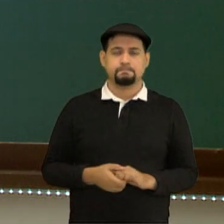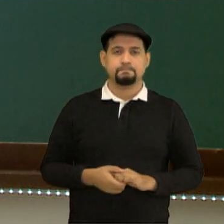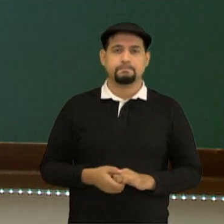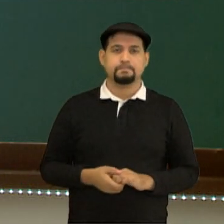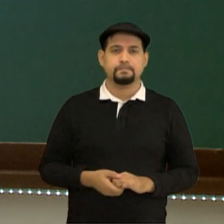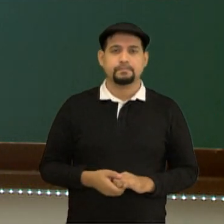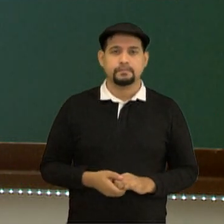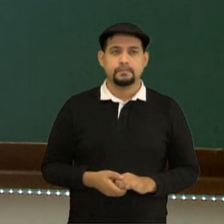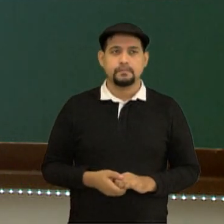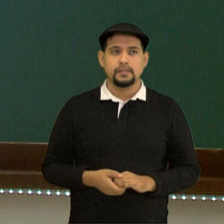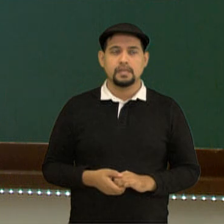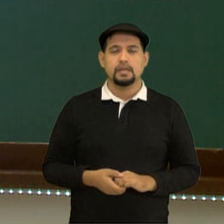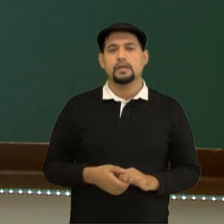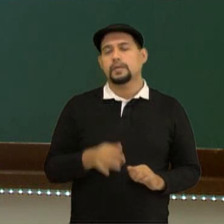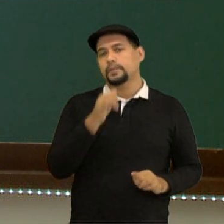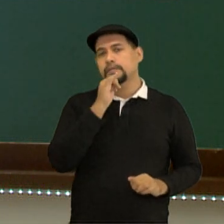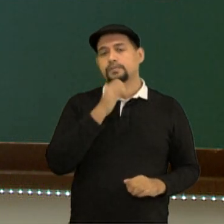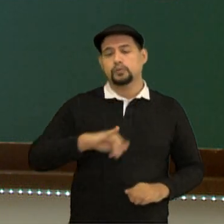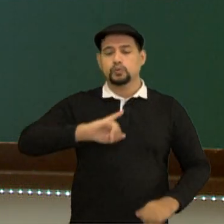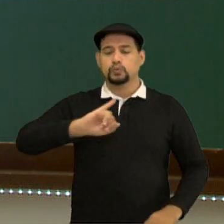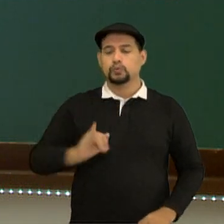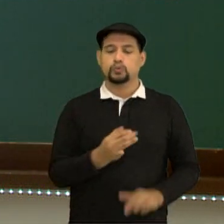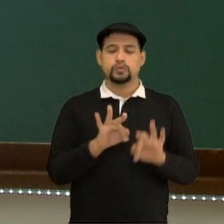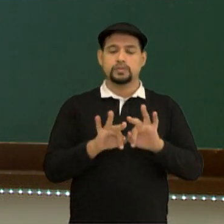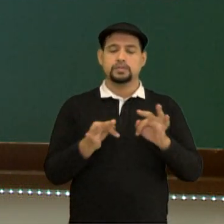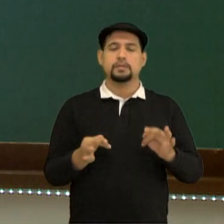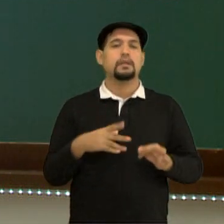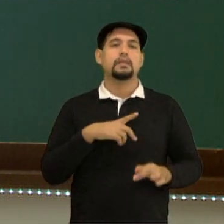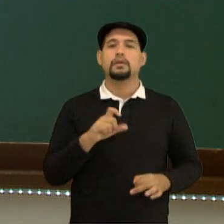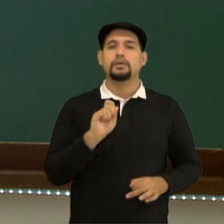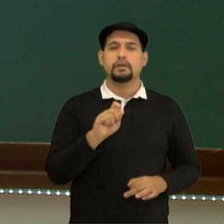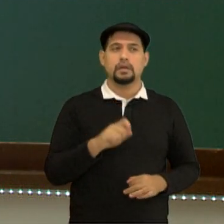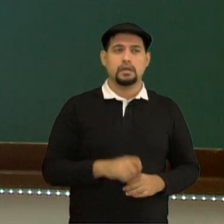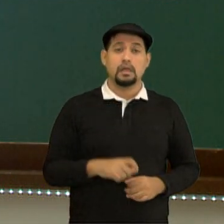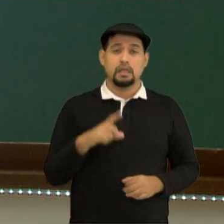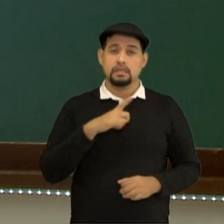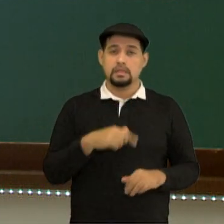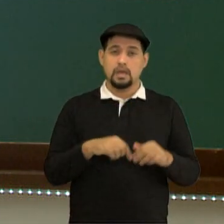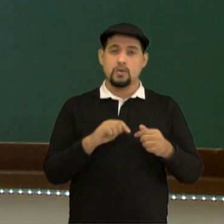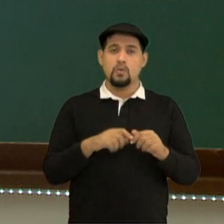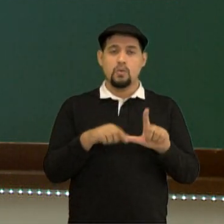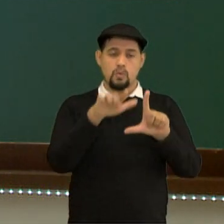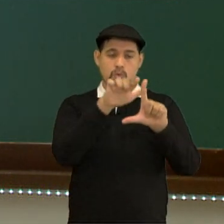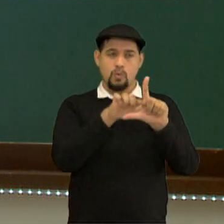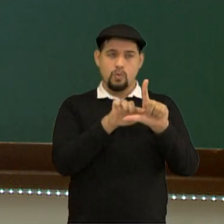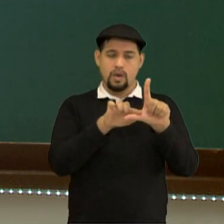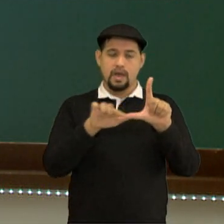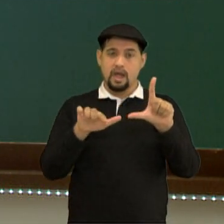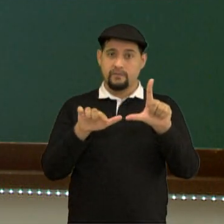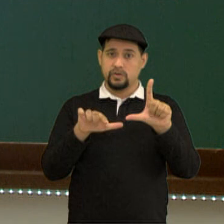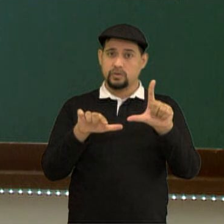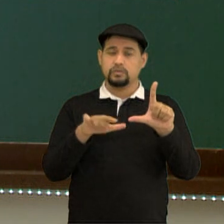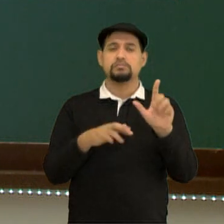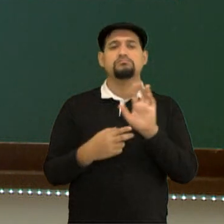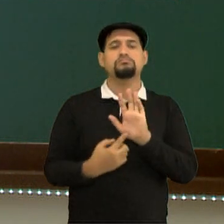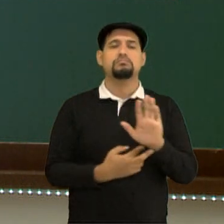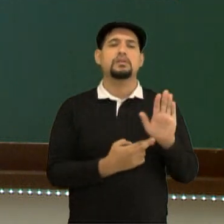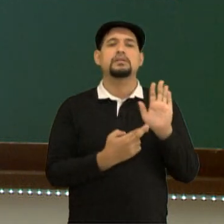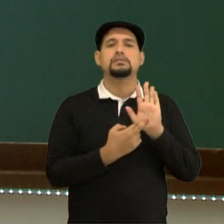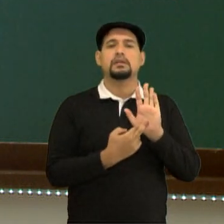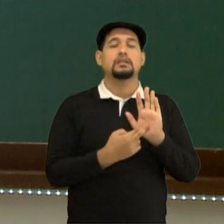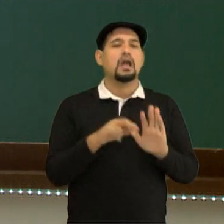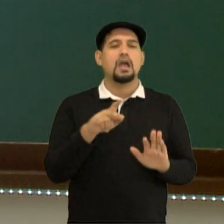tá. No caso do juro simples, nós temos o gráfico que vai representar ele, que é como se fosse